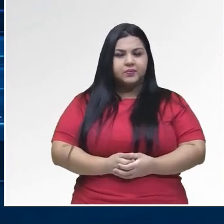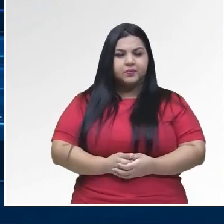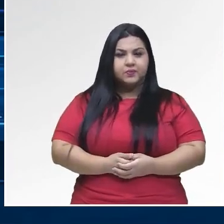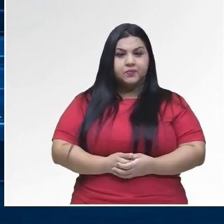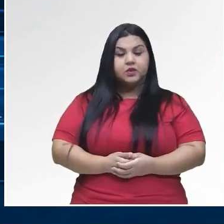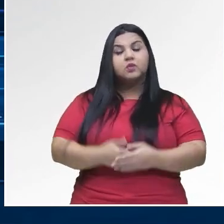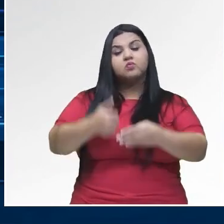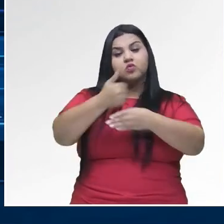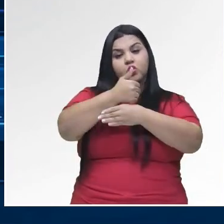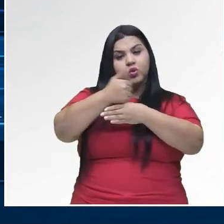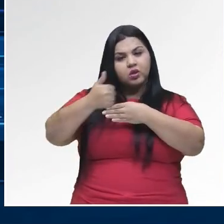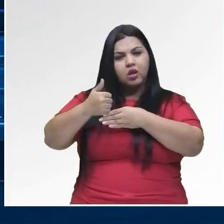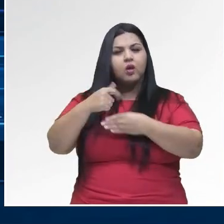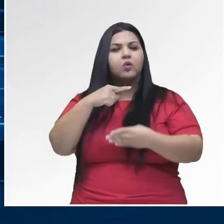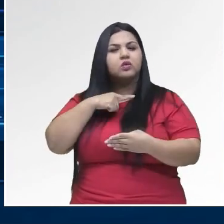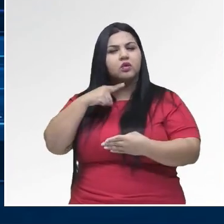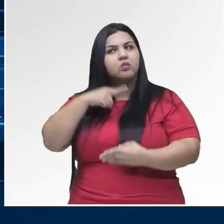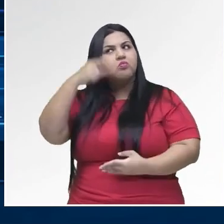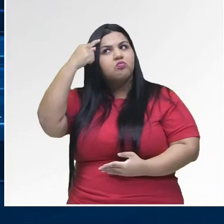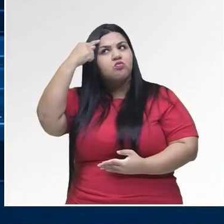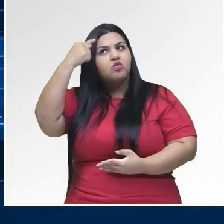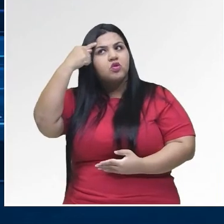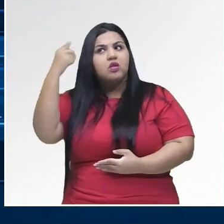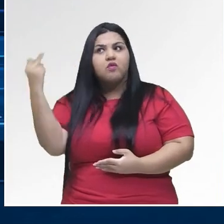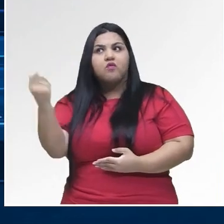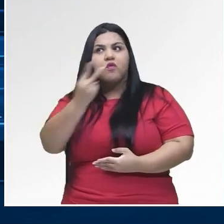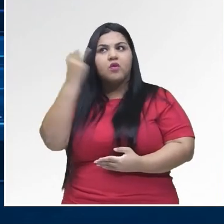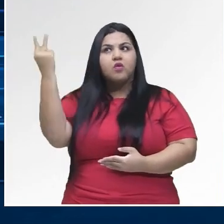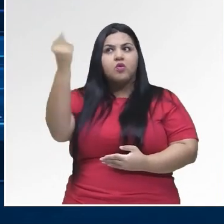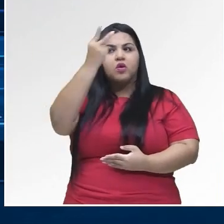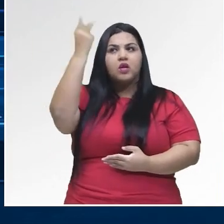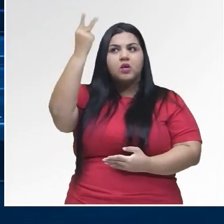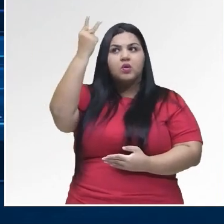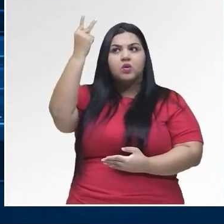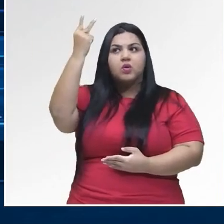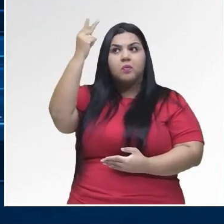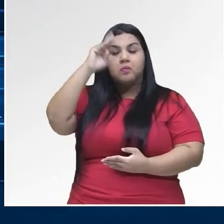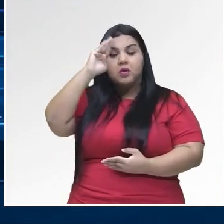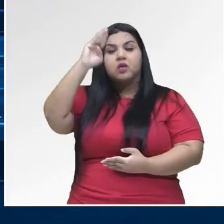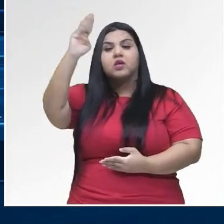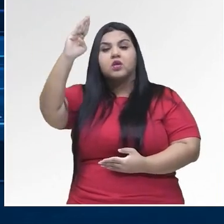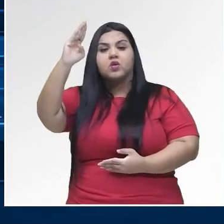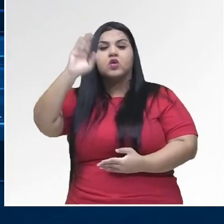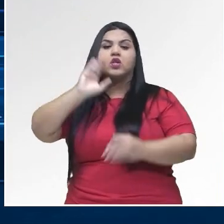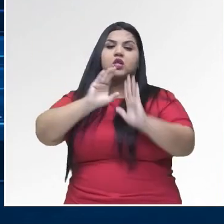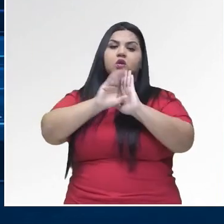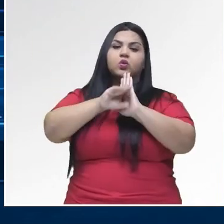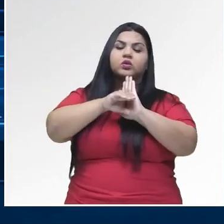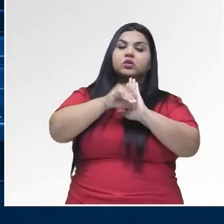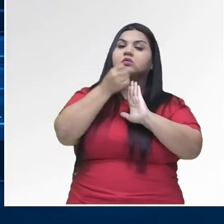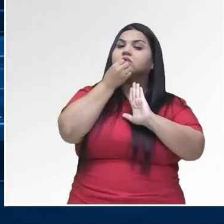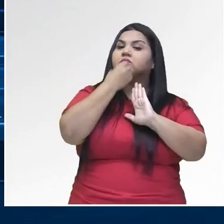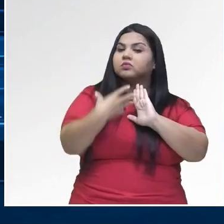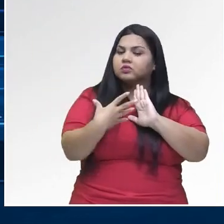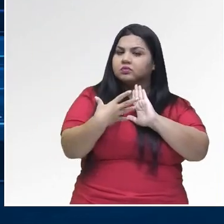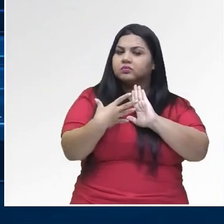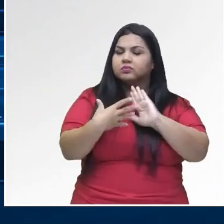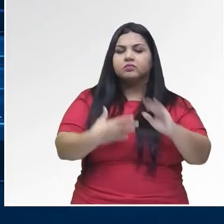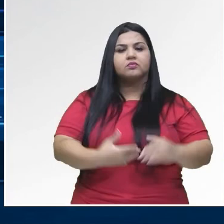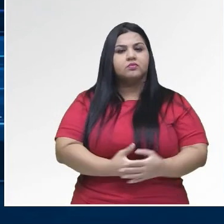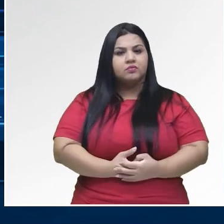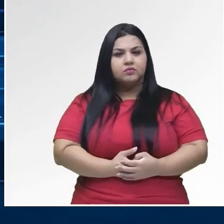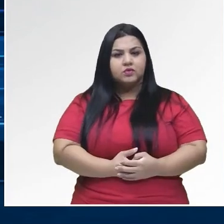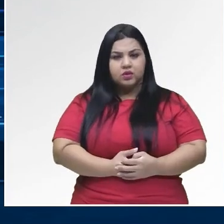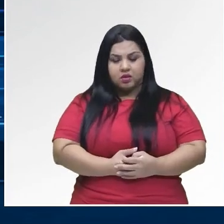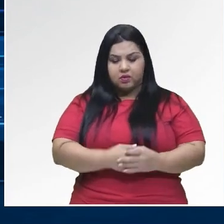A moral, ela tem como ideia e valor central o conceito de bem,